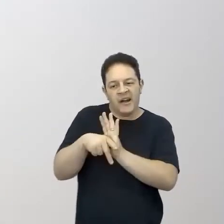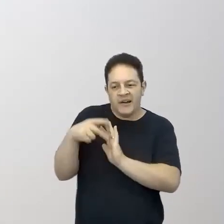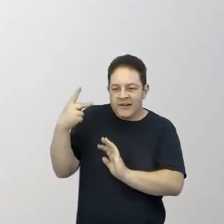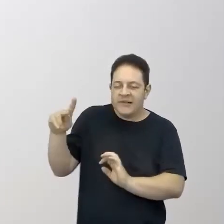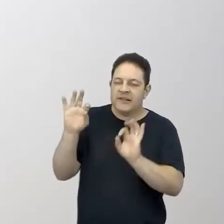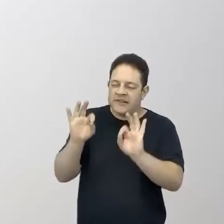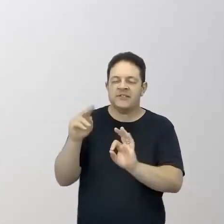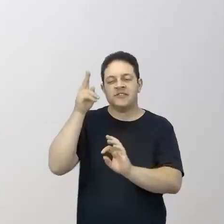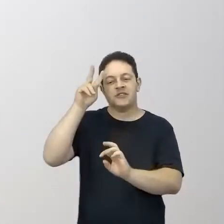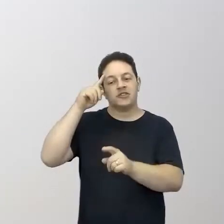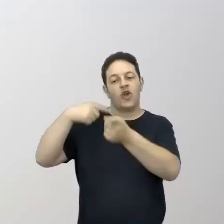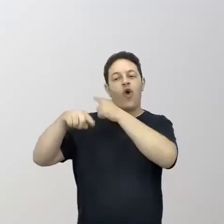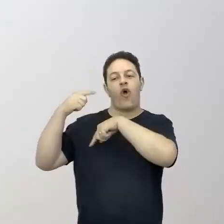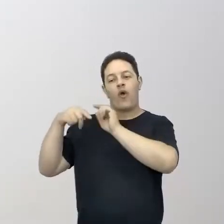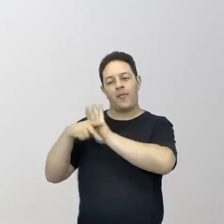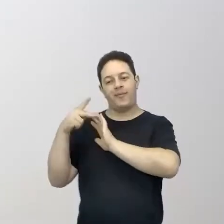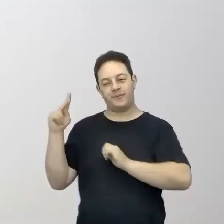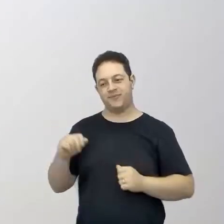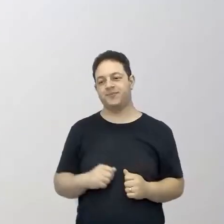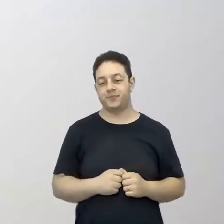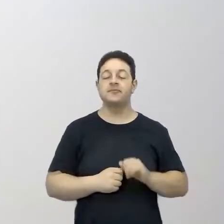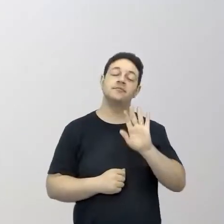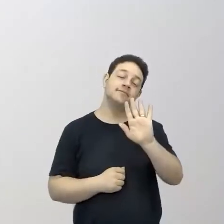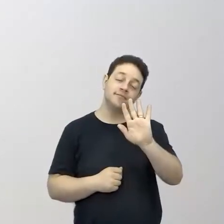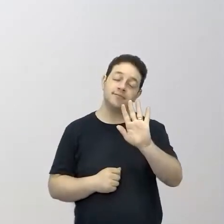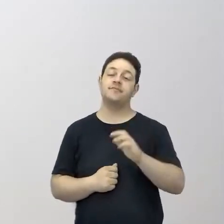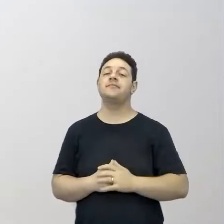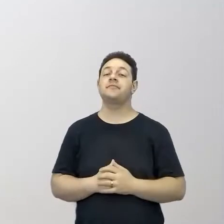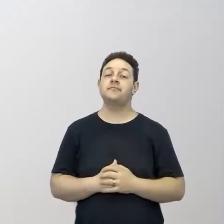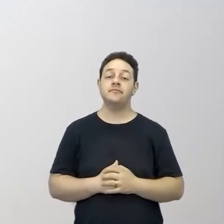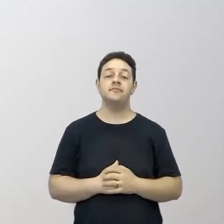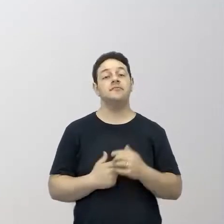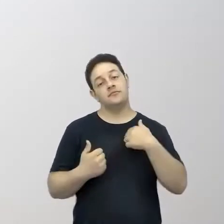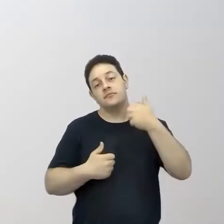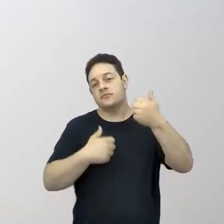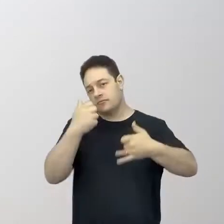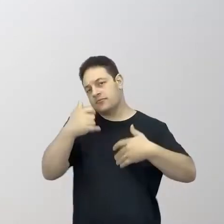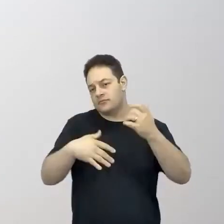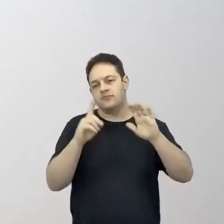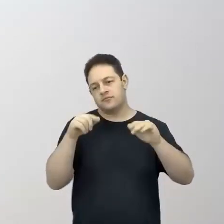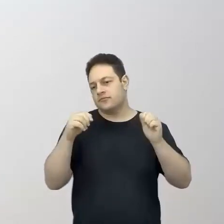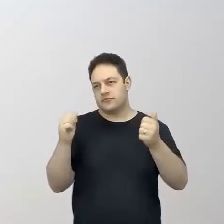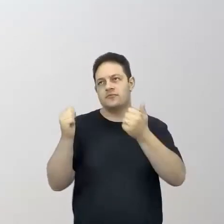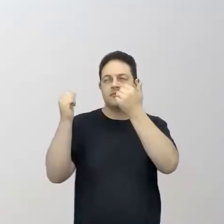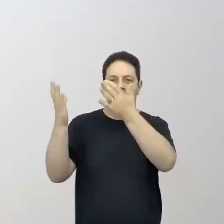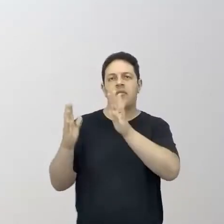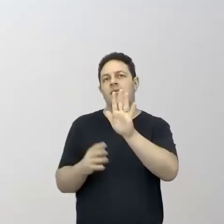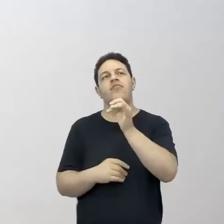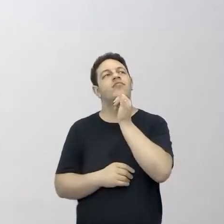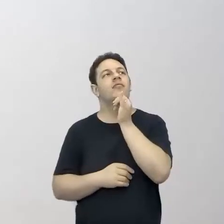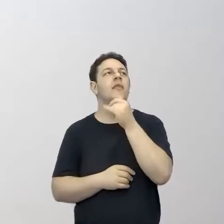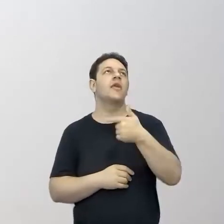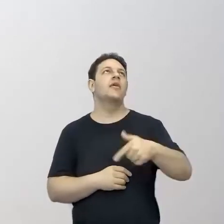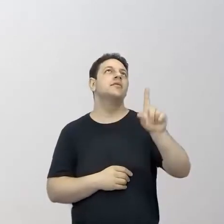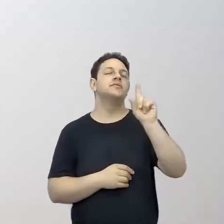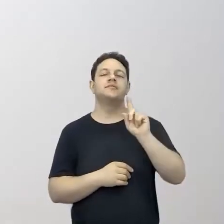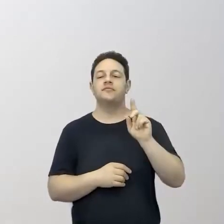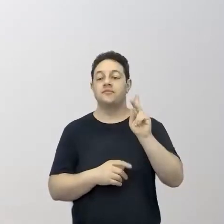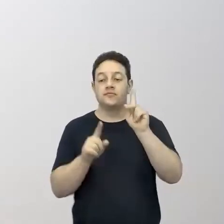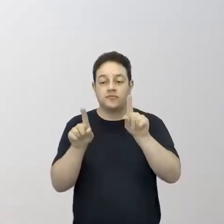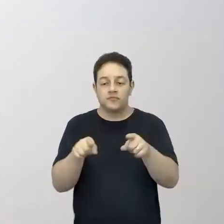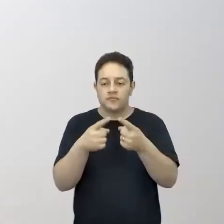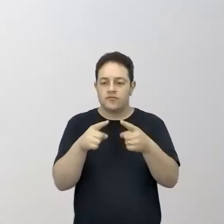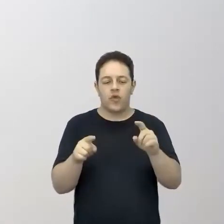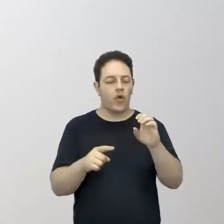bem localizada. Mas eu falei disso, mas eu estou falando da música ocidental, né? Mas vamos pensar então na música que não